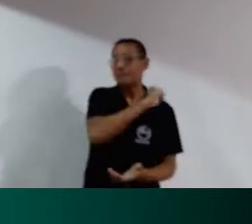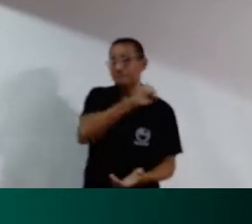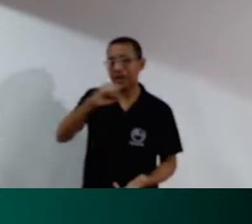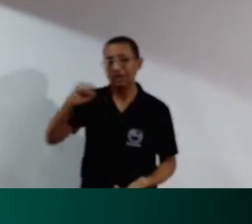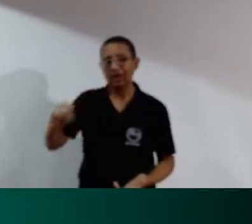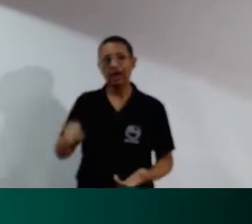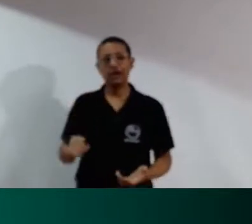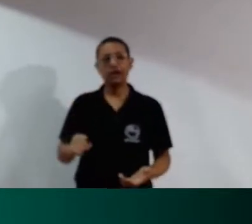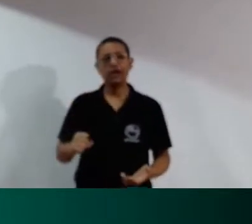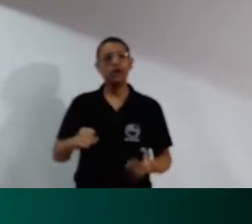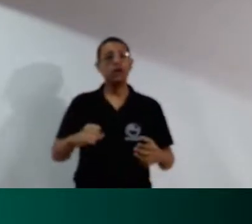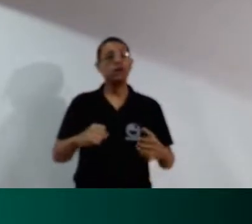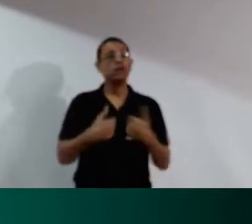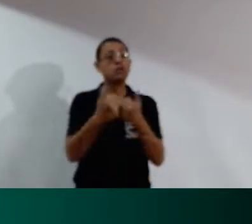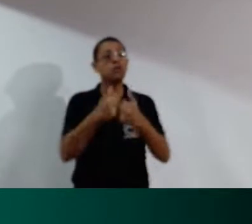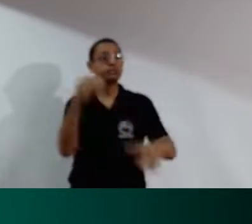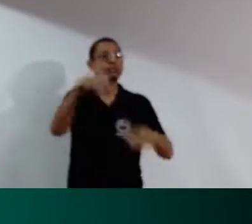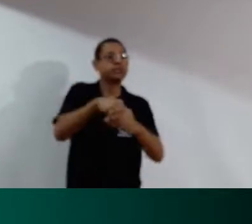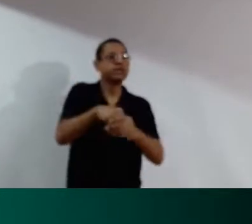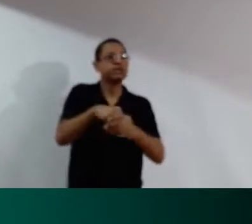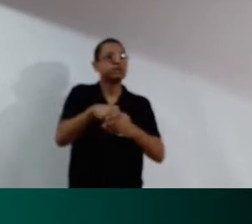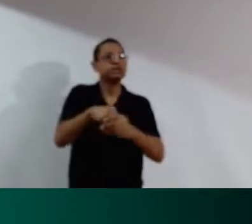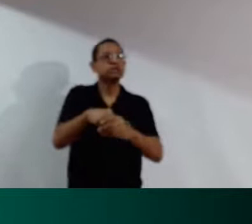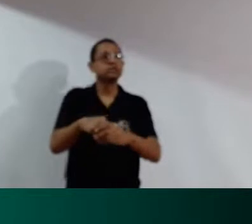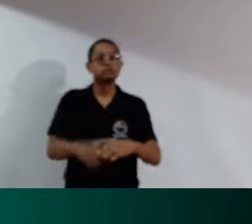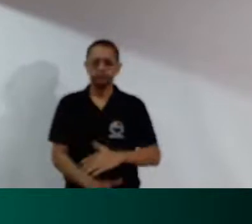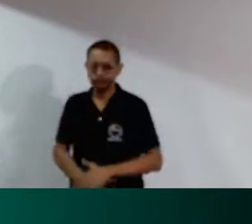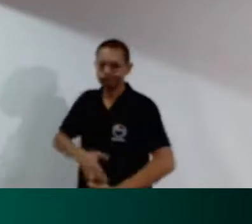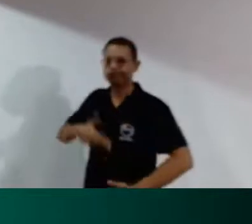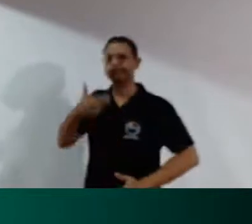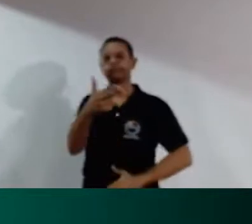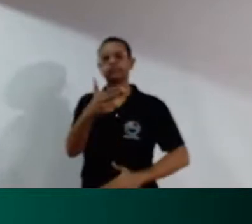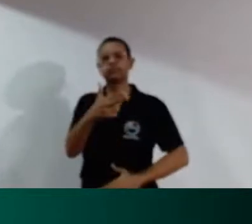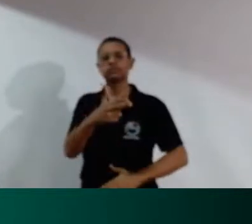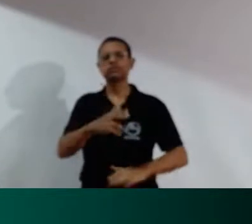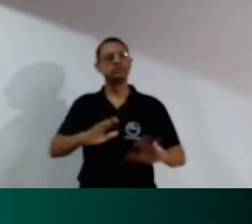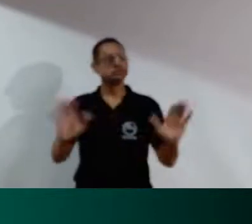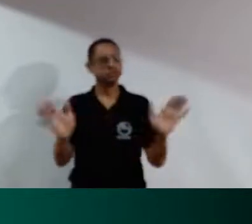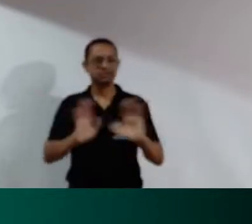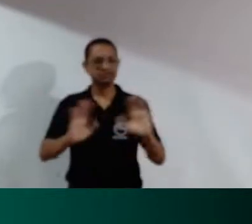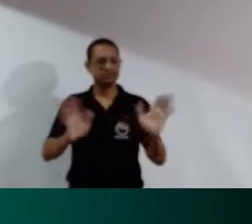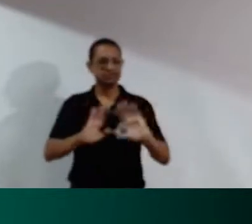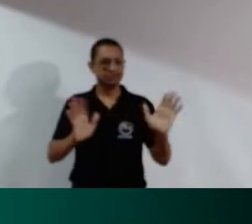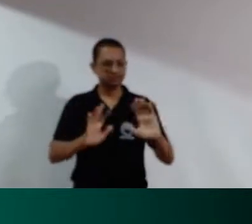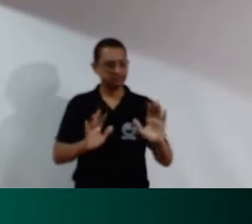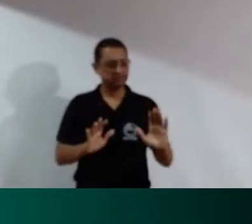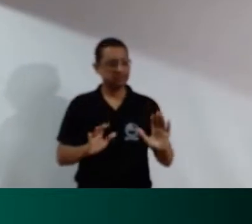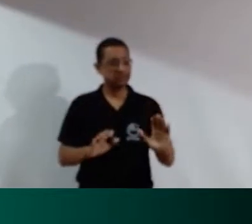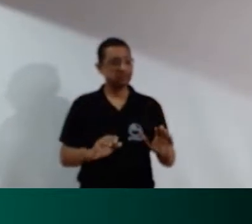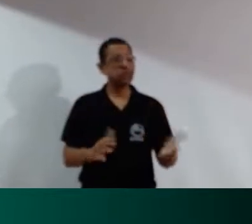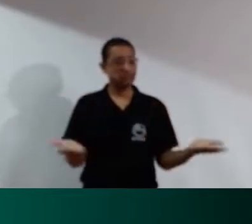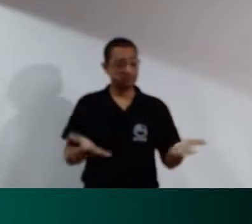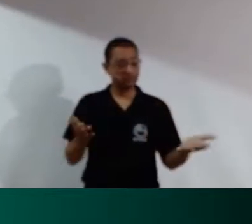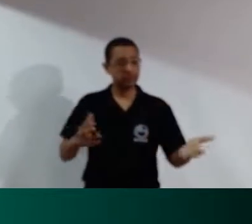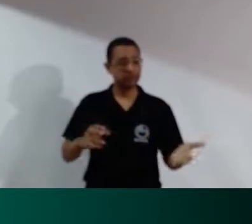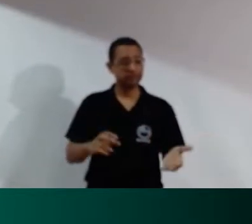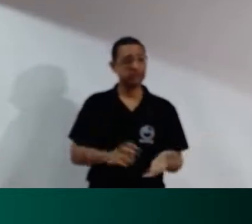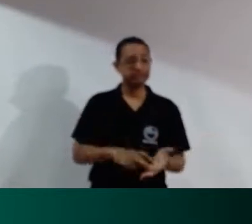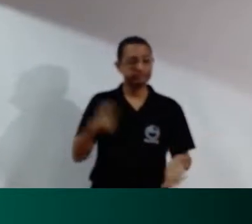um dia no Benfica Né tava falando hoje com as companheiras da cozinha encerrar na minha fala né